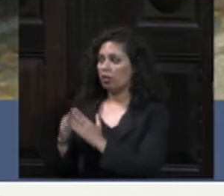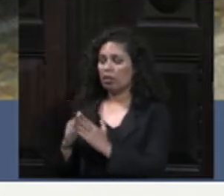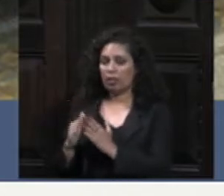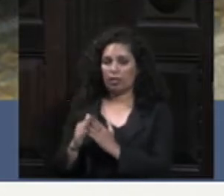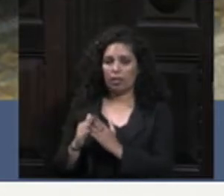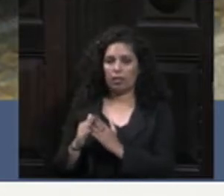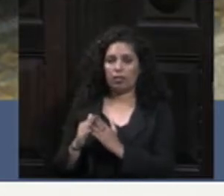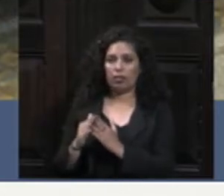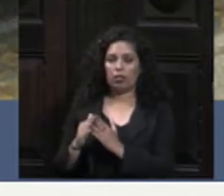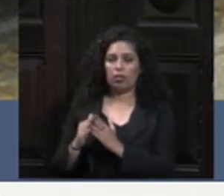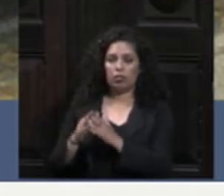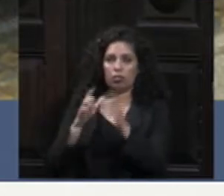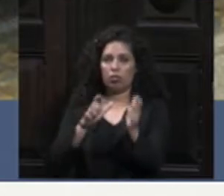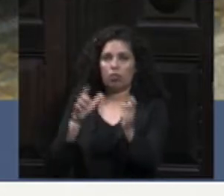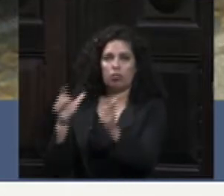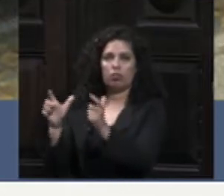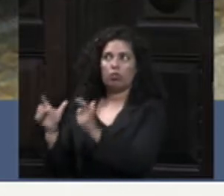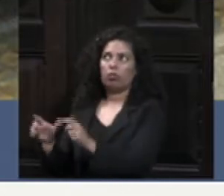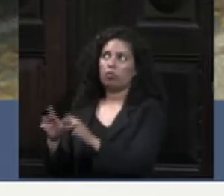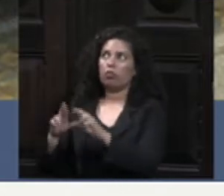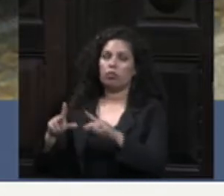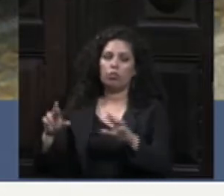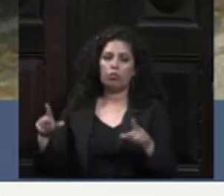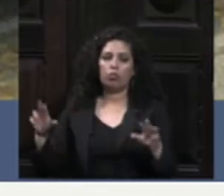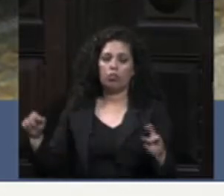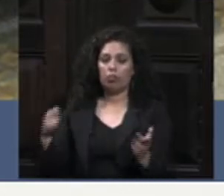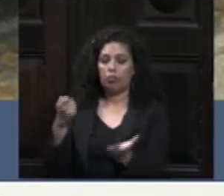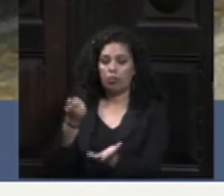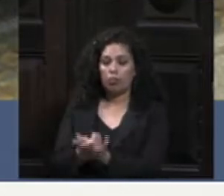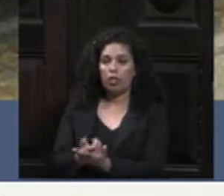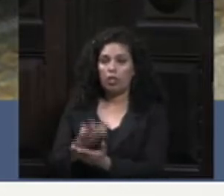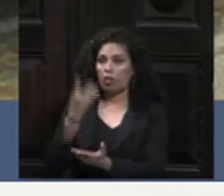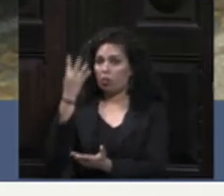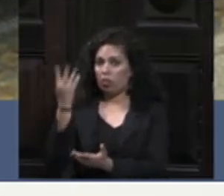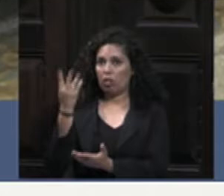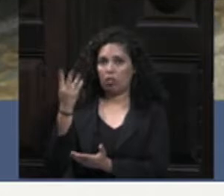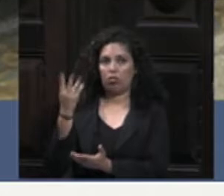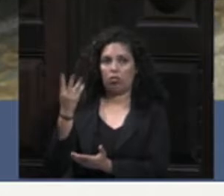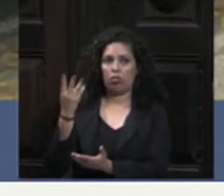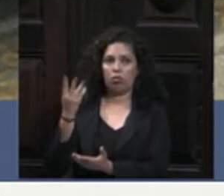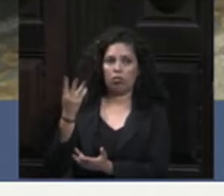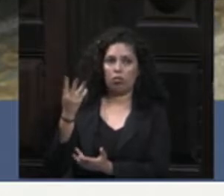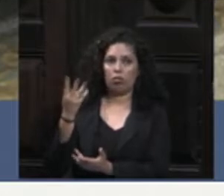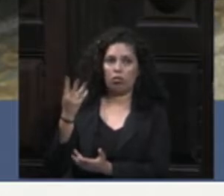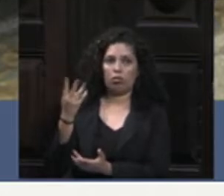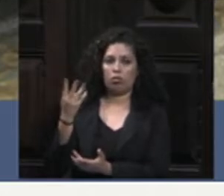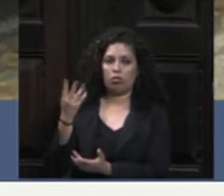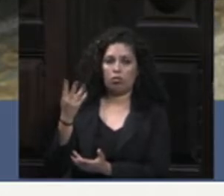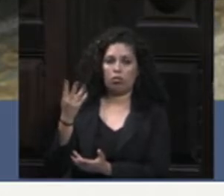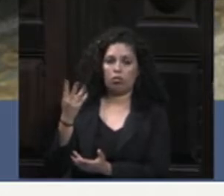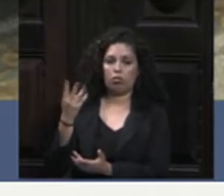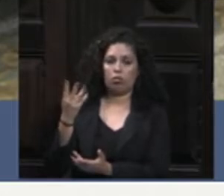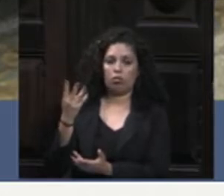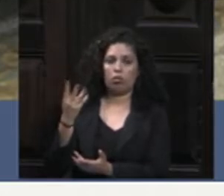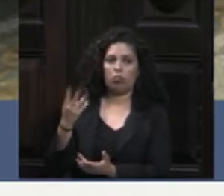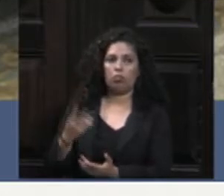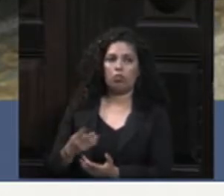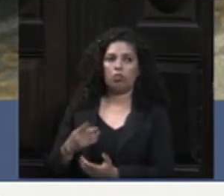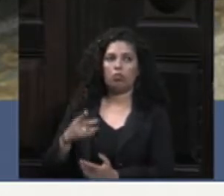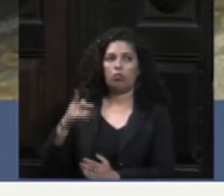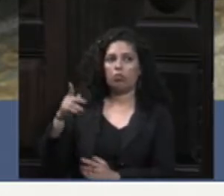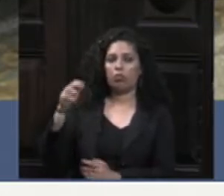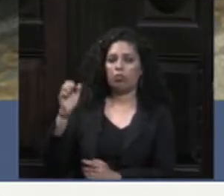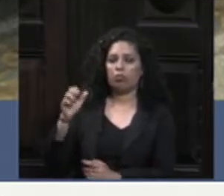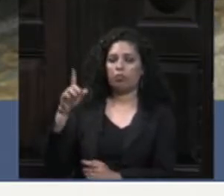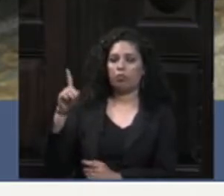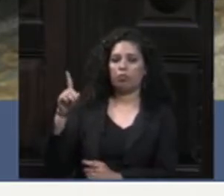Itaboraí, que tem que levar e retornar, precisa pagar 4 pedágios. Na verdade, são 4 pedágios. Né? Você leva o